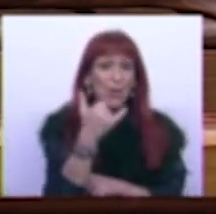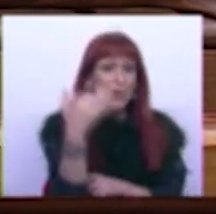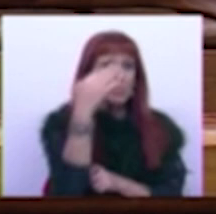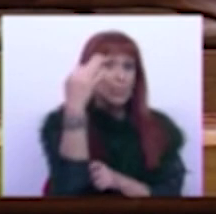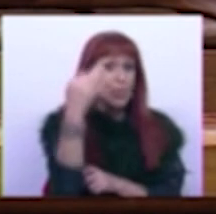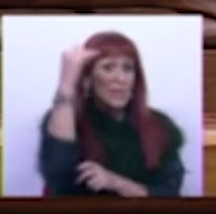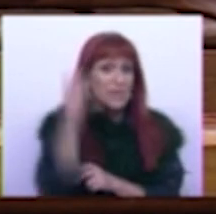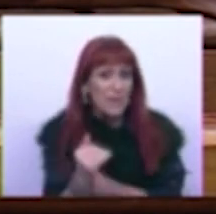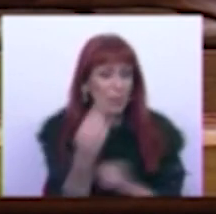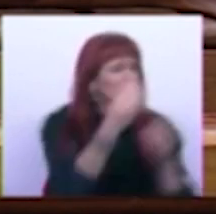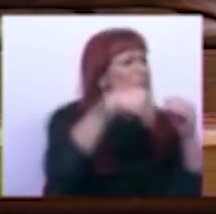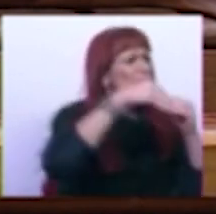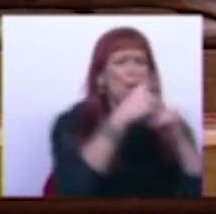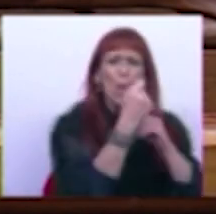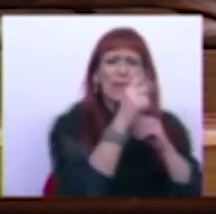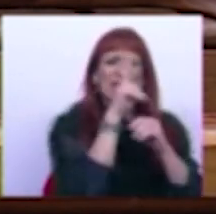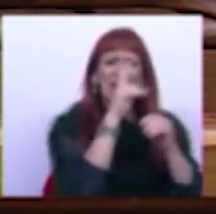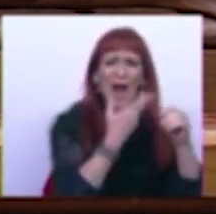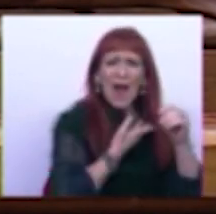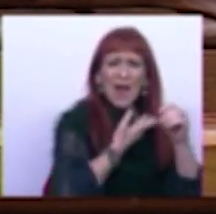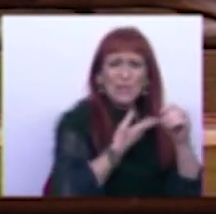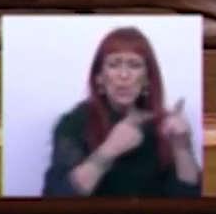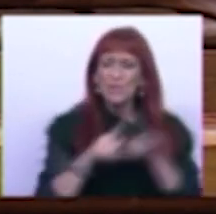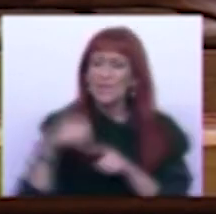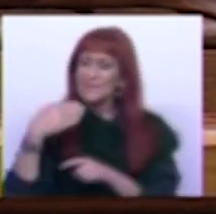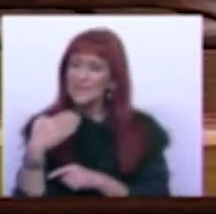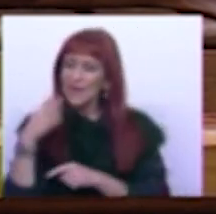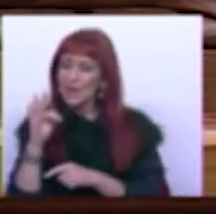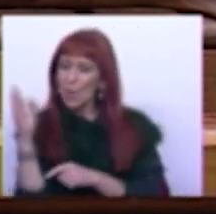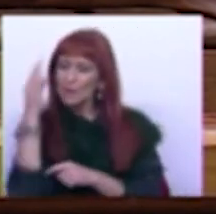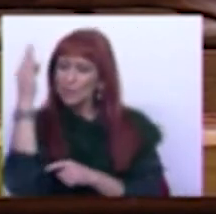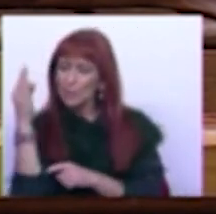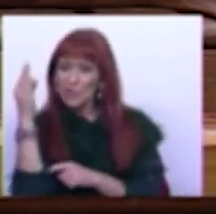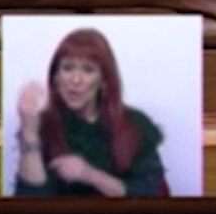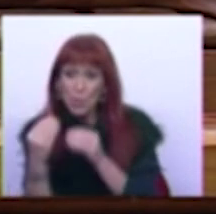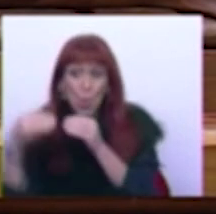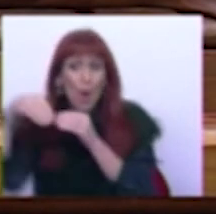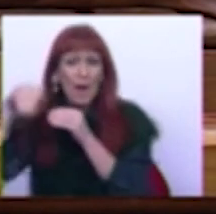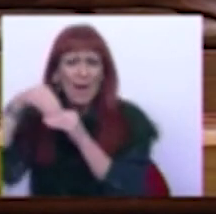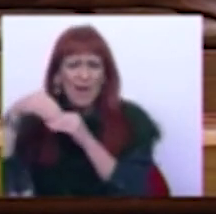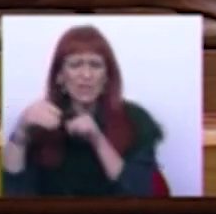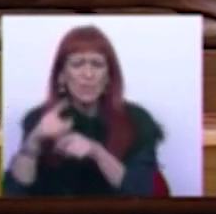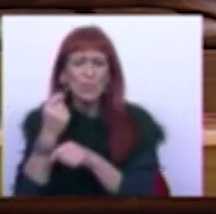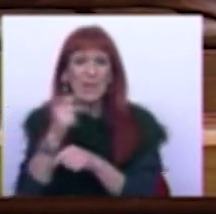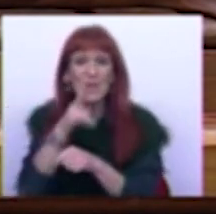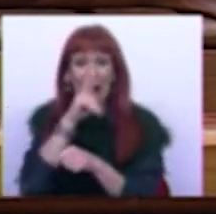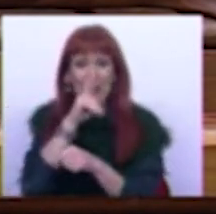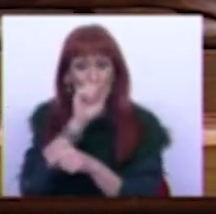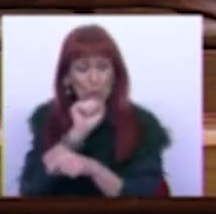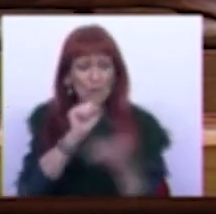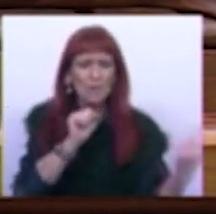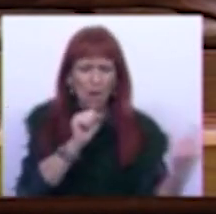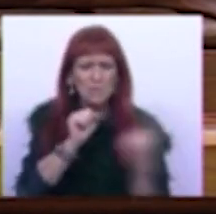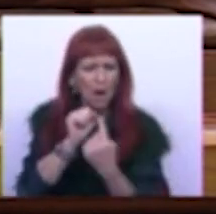52% do acréscimo do preço do gasóleo e de 74% do acréscimo do preço da gasolina que